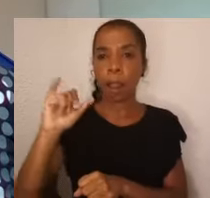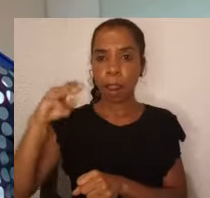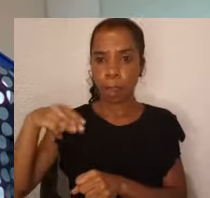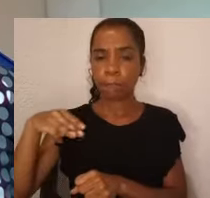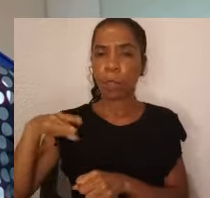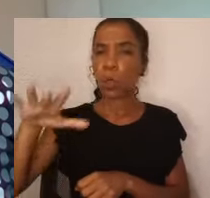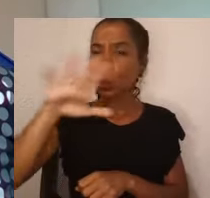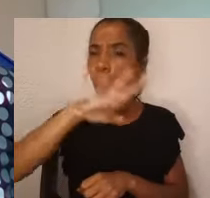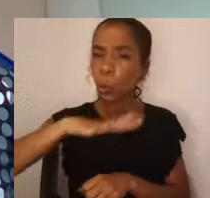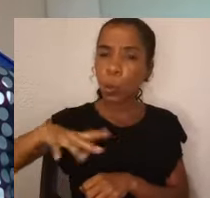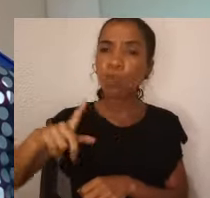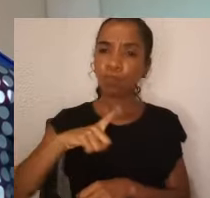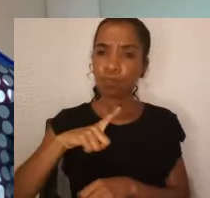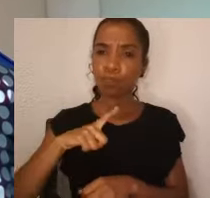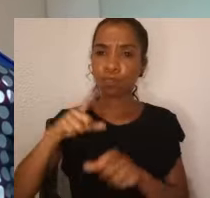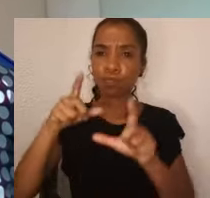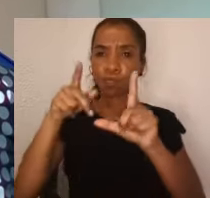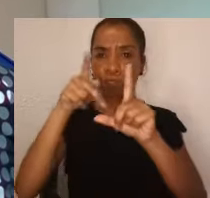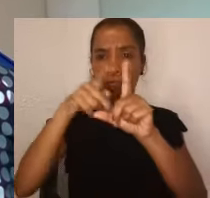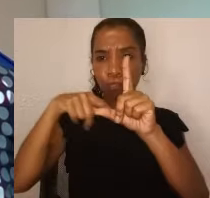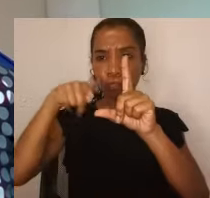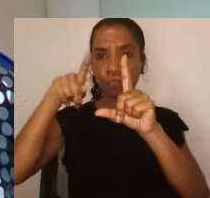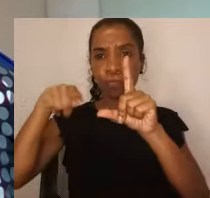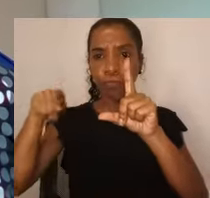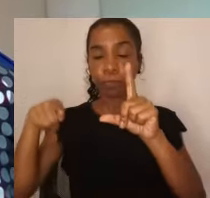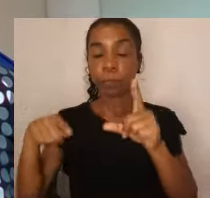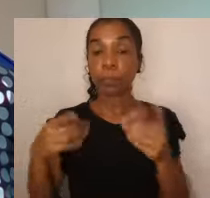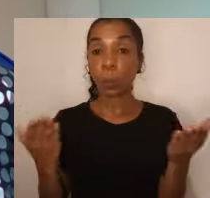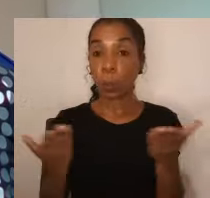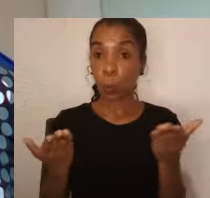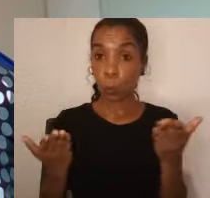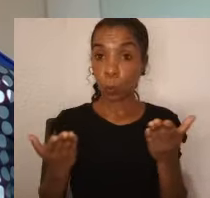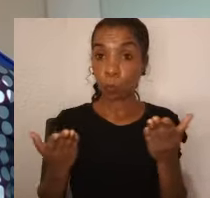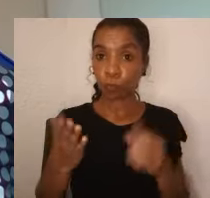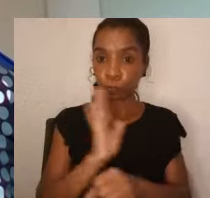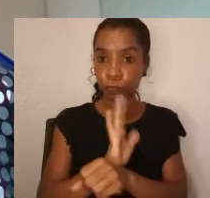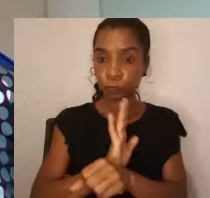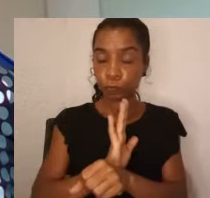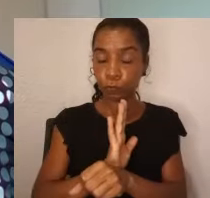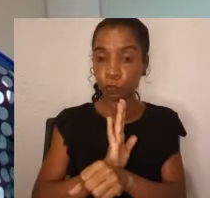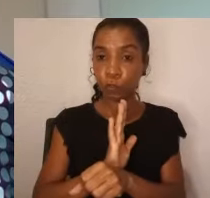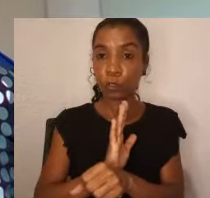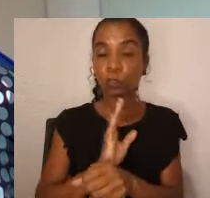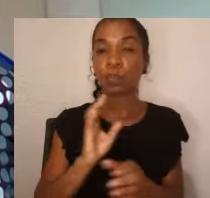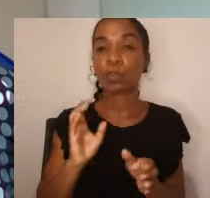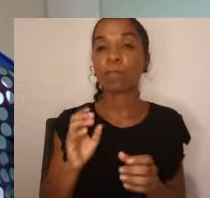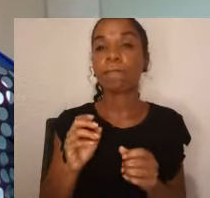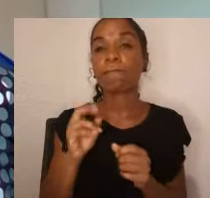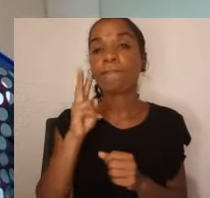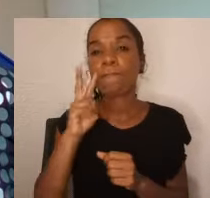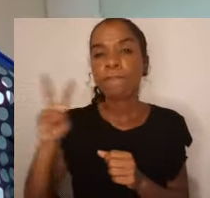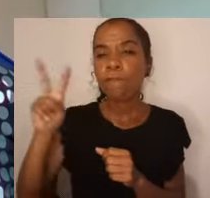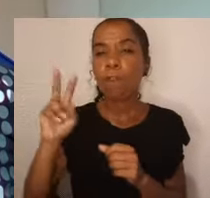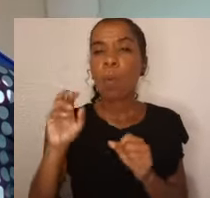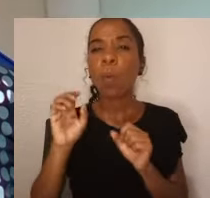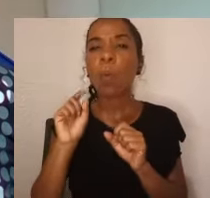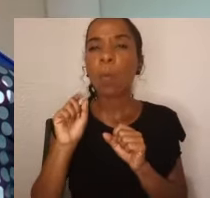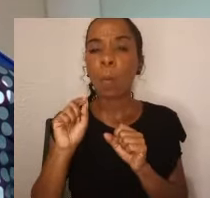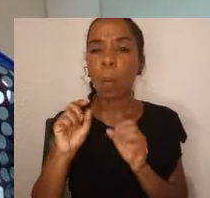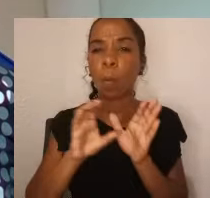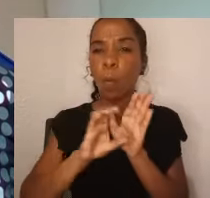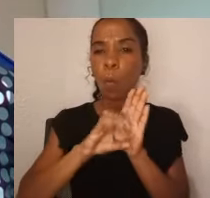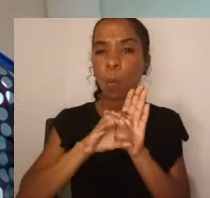do gráfico. Neste vídeo, nós vamos introduzir o conceito de função contínua. Com